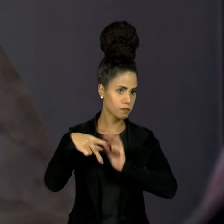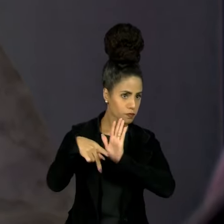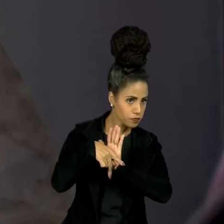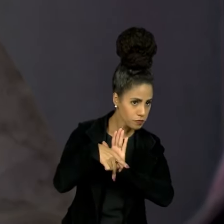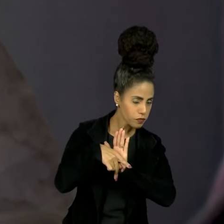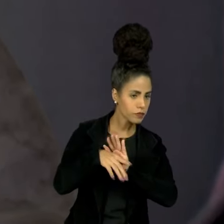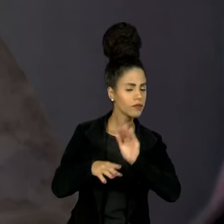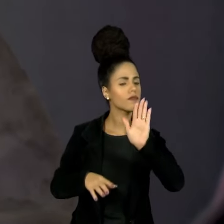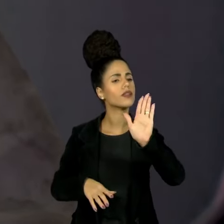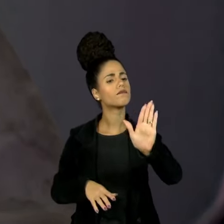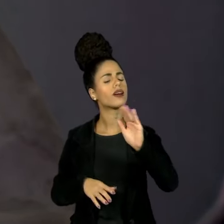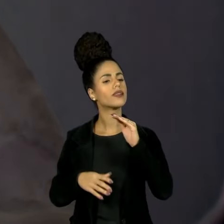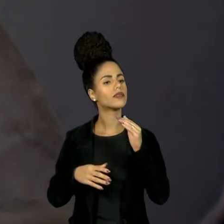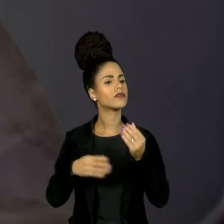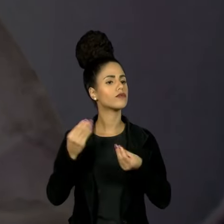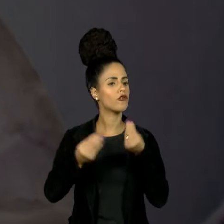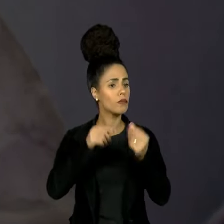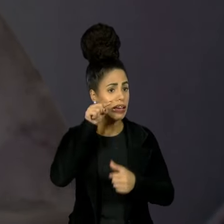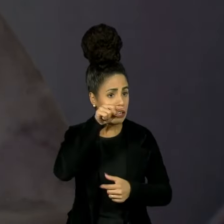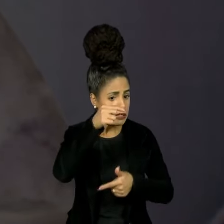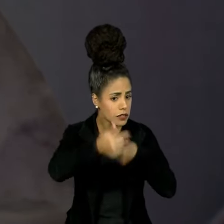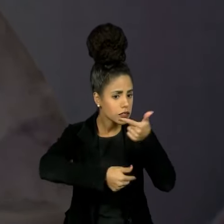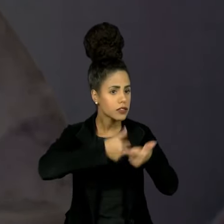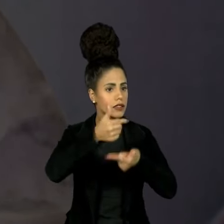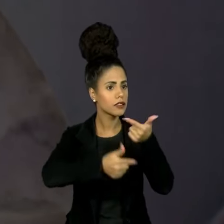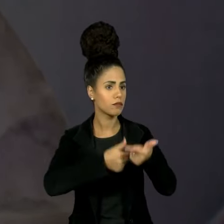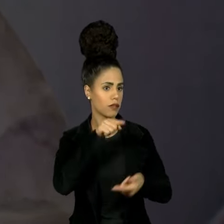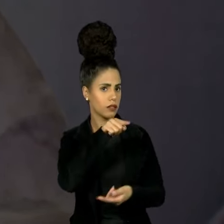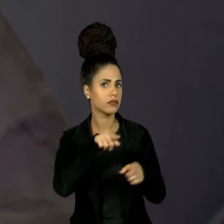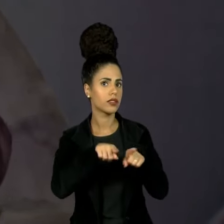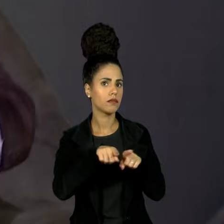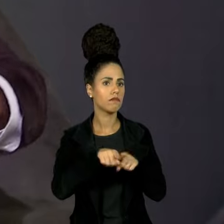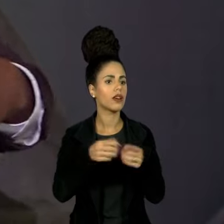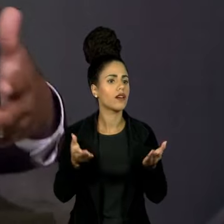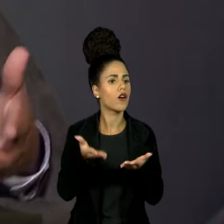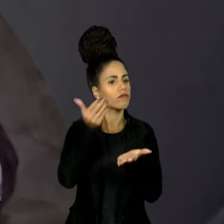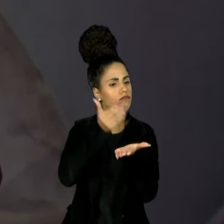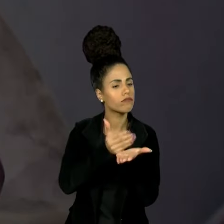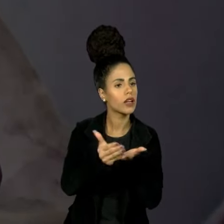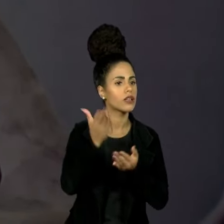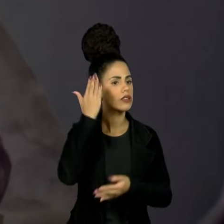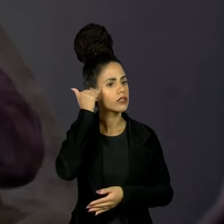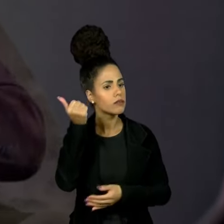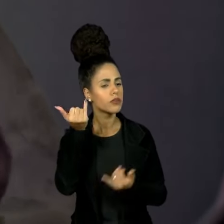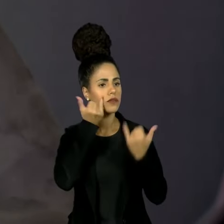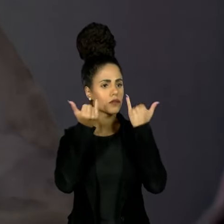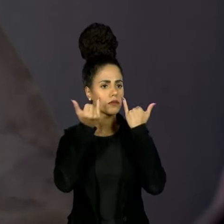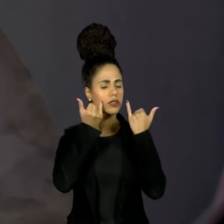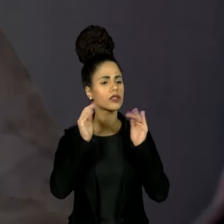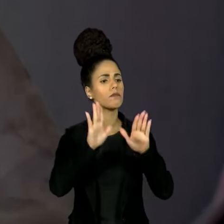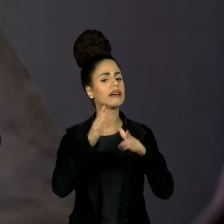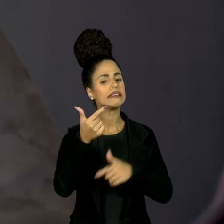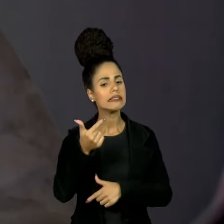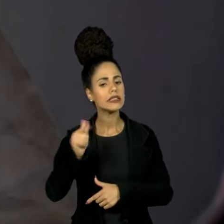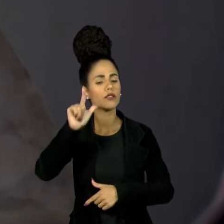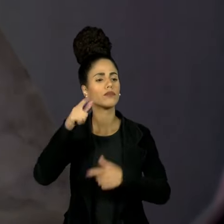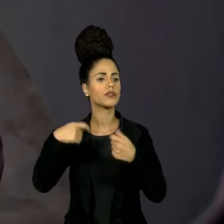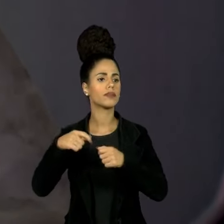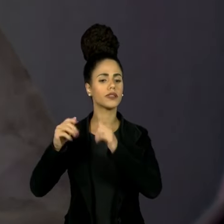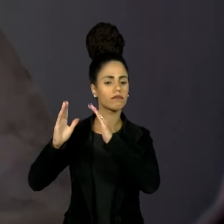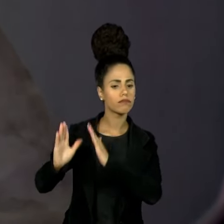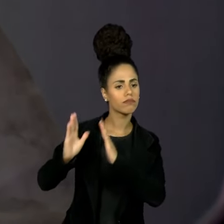é? Então, esse trabalho da Noix, num primeiro momento, ajuda as pessoas a terem informações, mas depois precisa processar